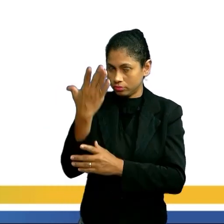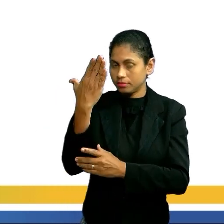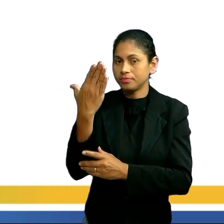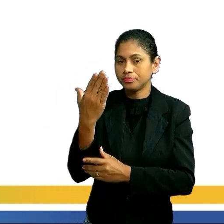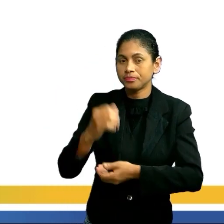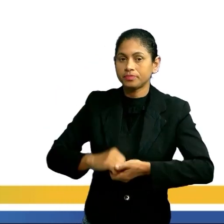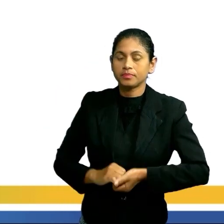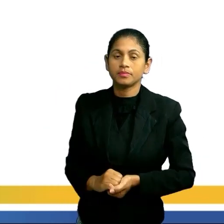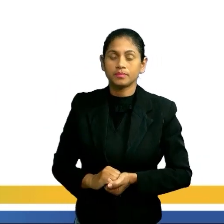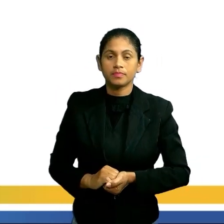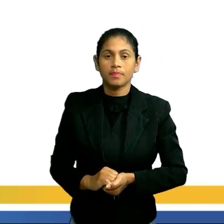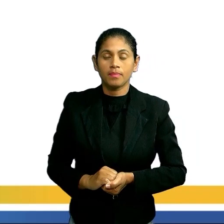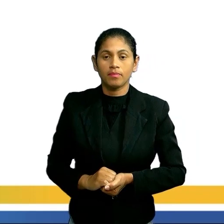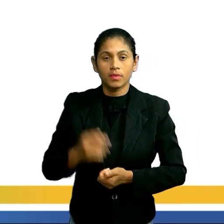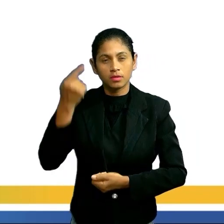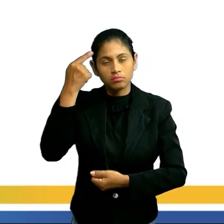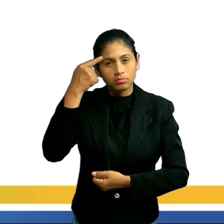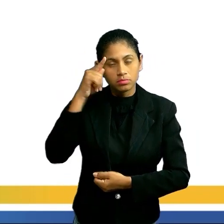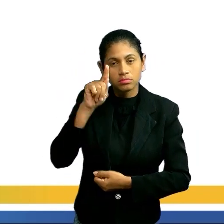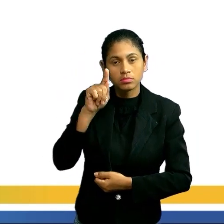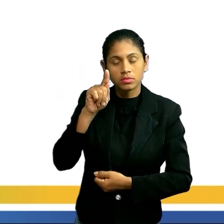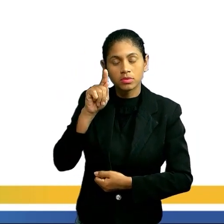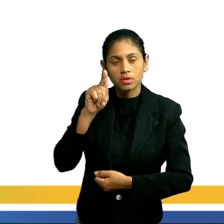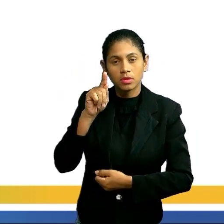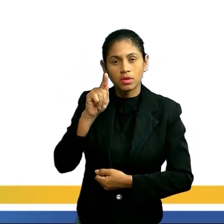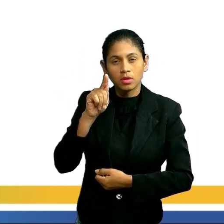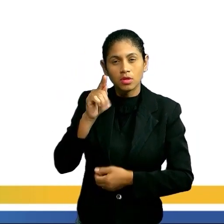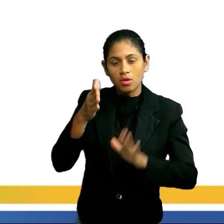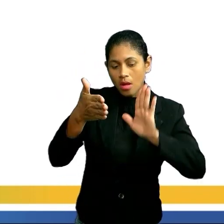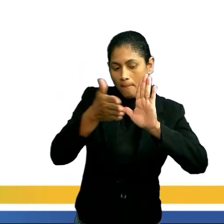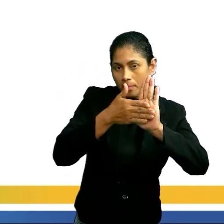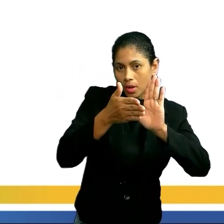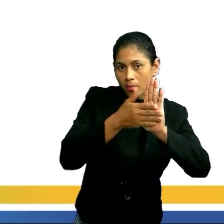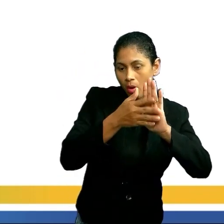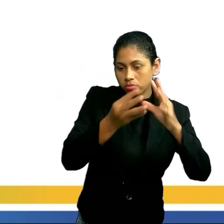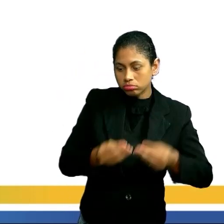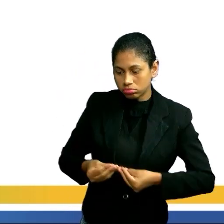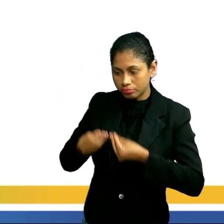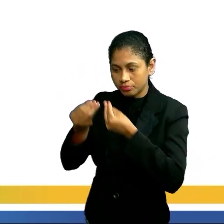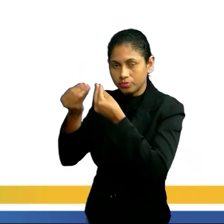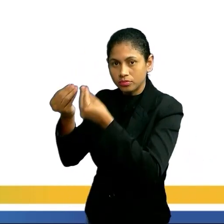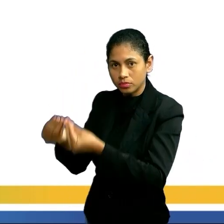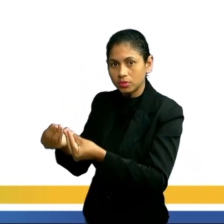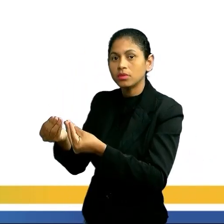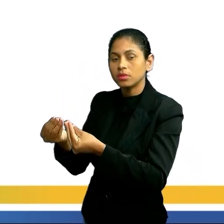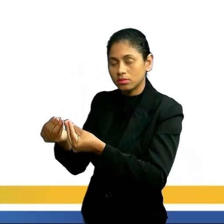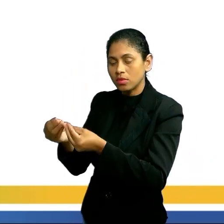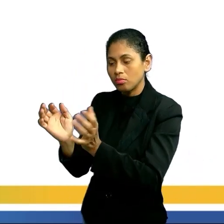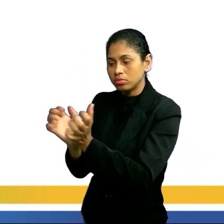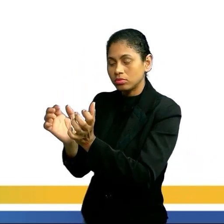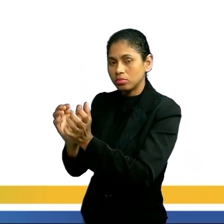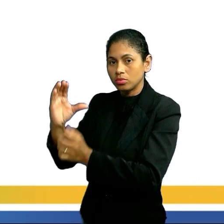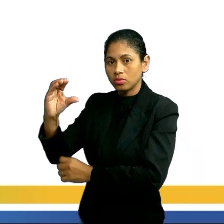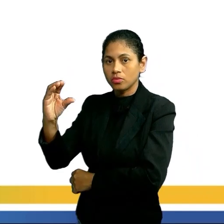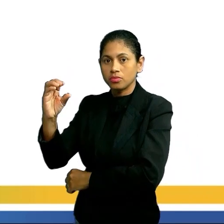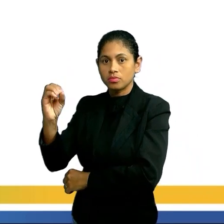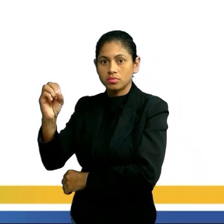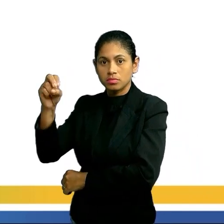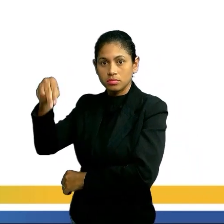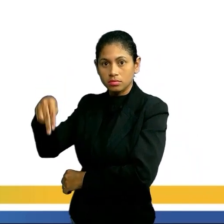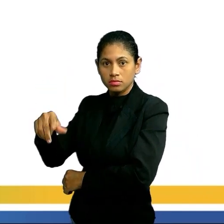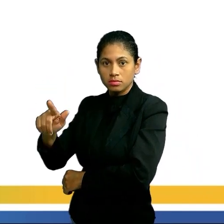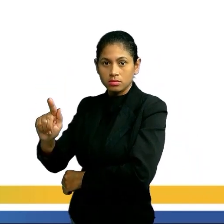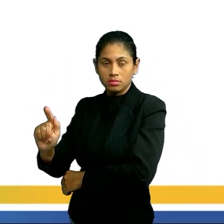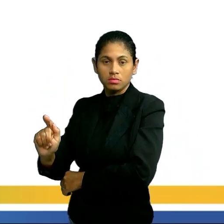retorno dele. E ele cria, né, ele manda para o Congresso, em 1952, a proposta da criação do petróleo. E